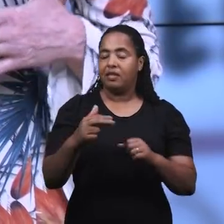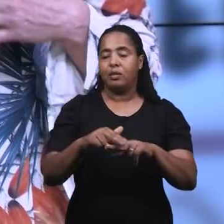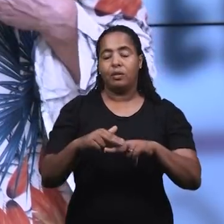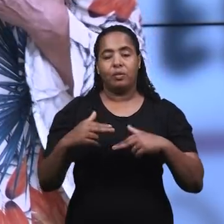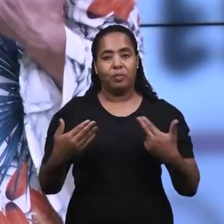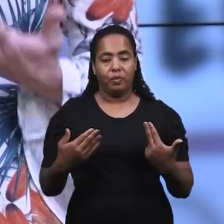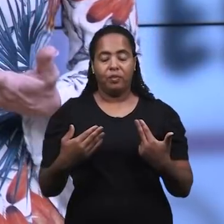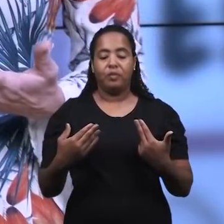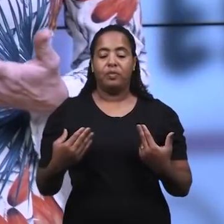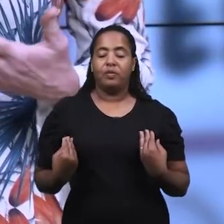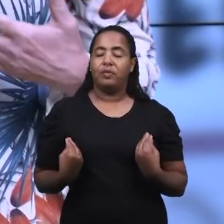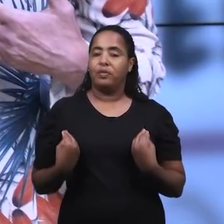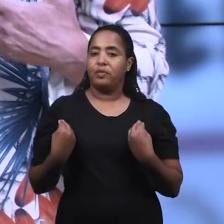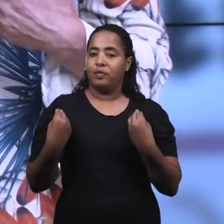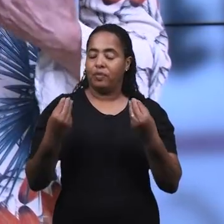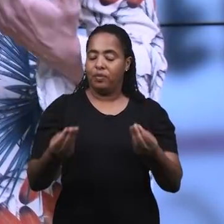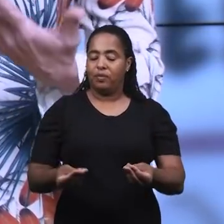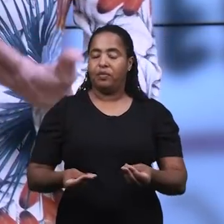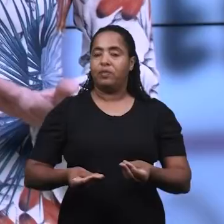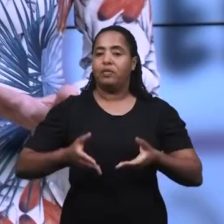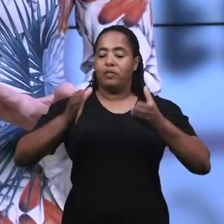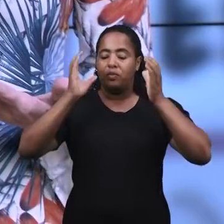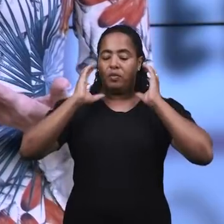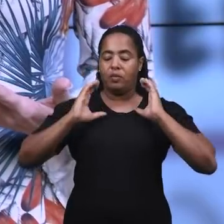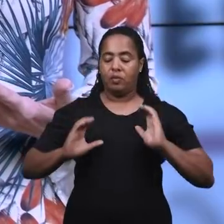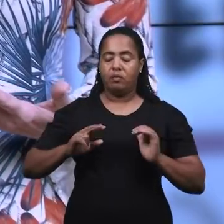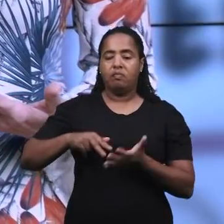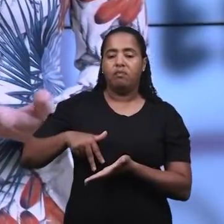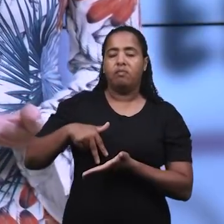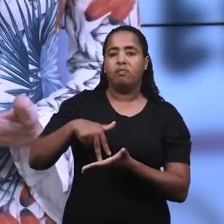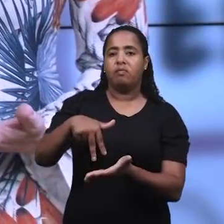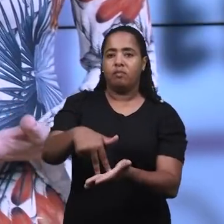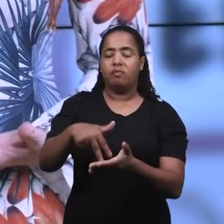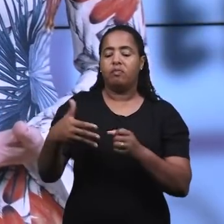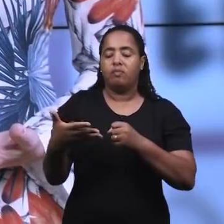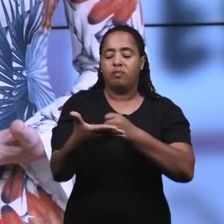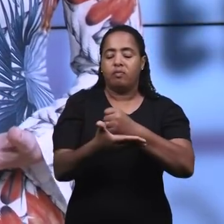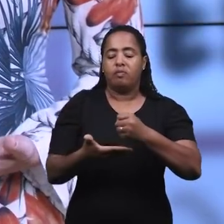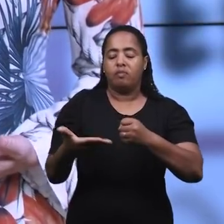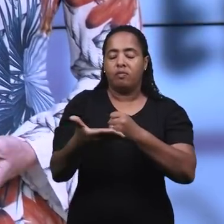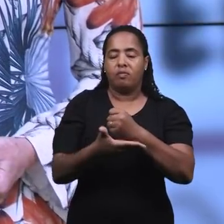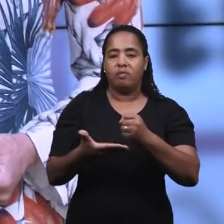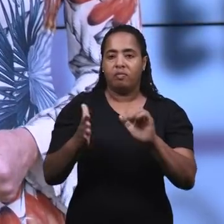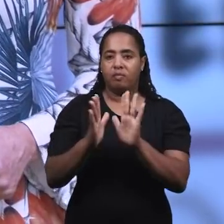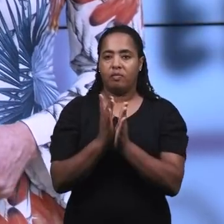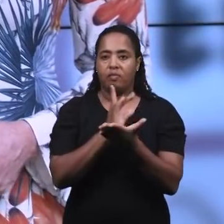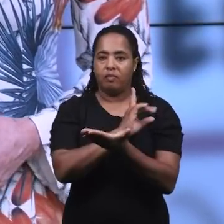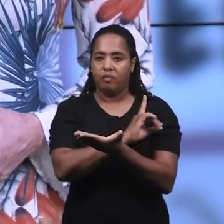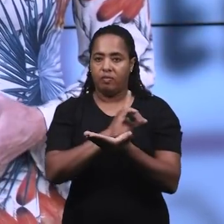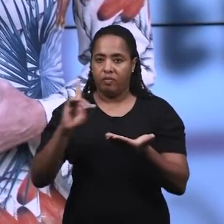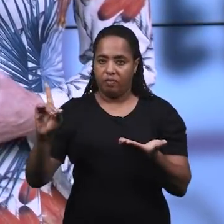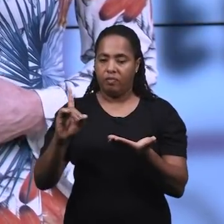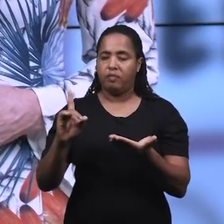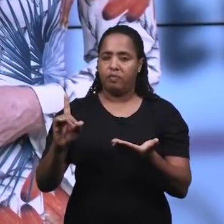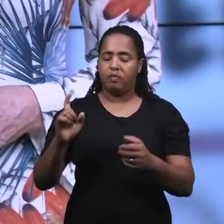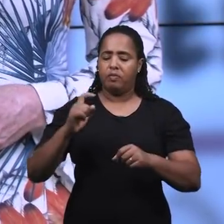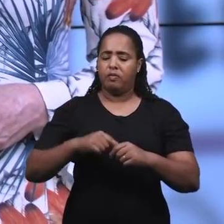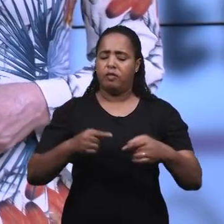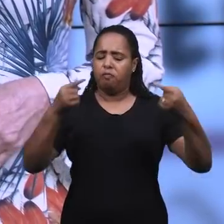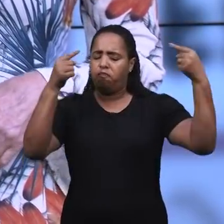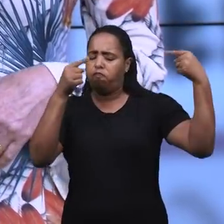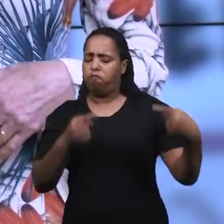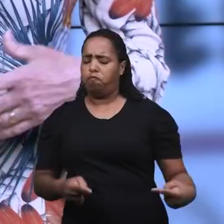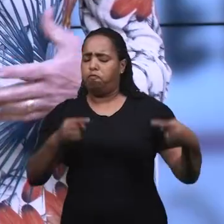dá condição de se posicionarem com fundamentação bíblica quando forem